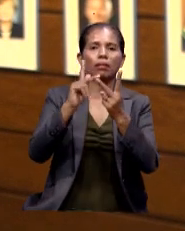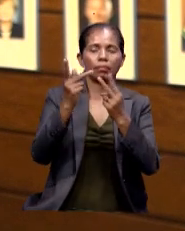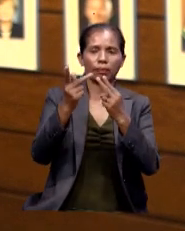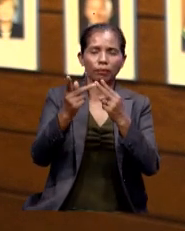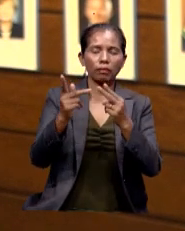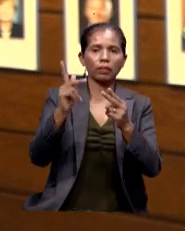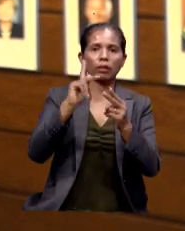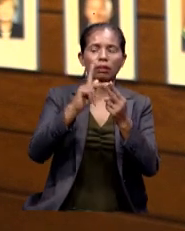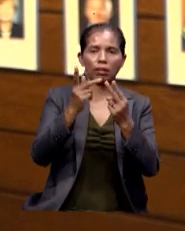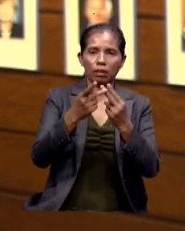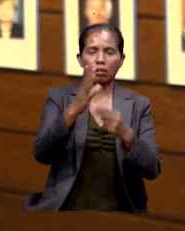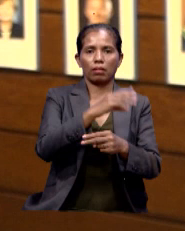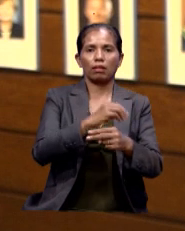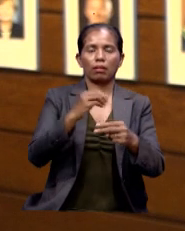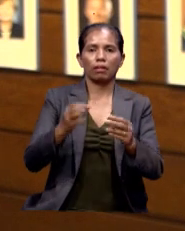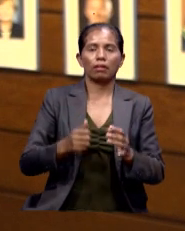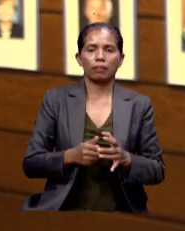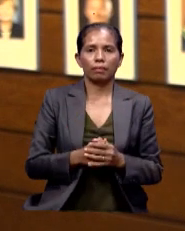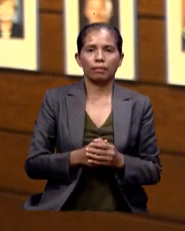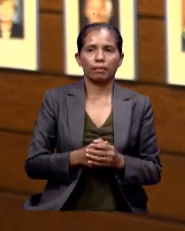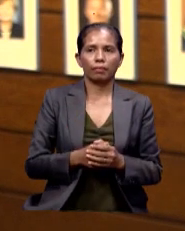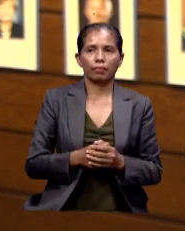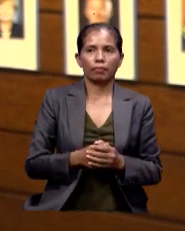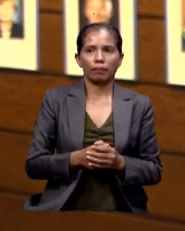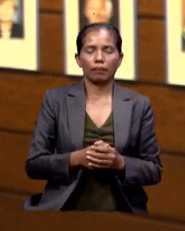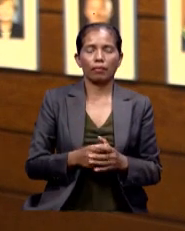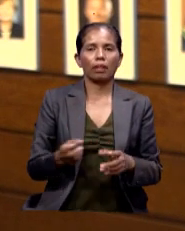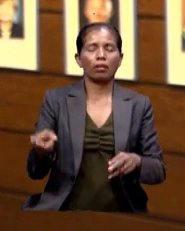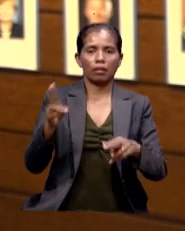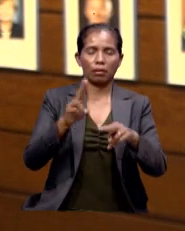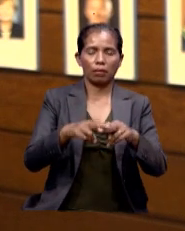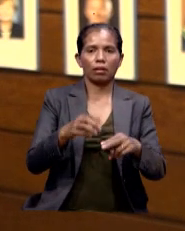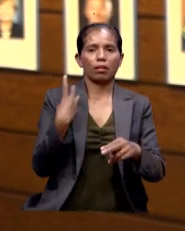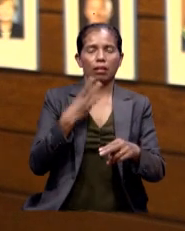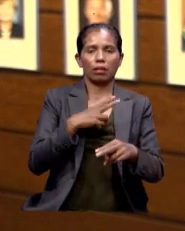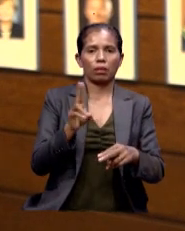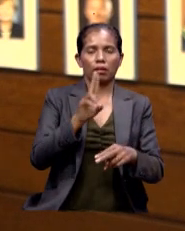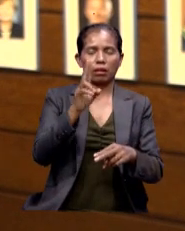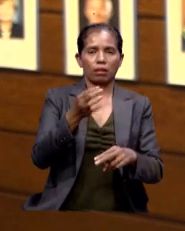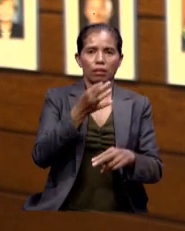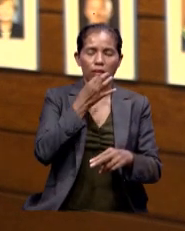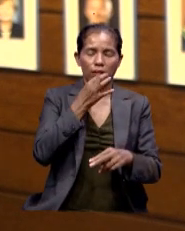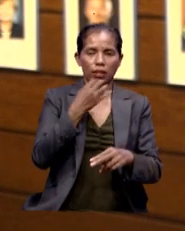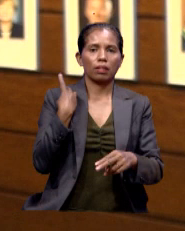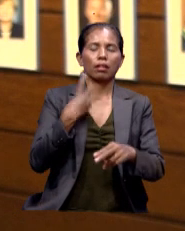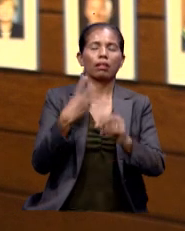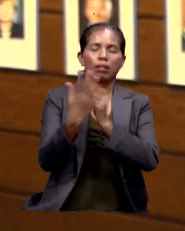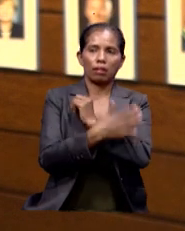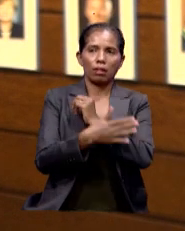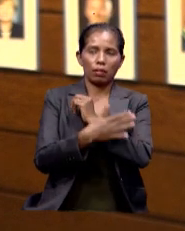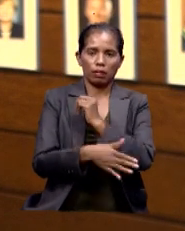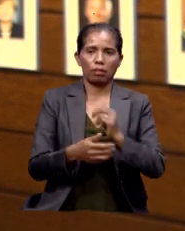oioin para produção, né, local para autoconsumo, né, itania railaran. Ele umos